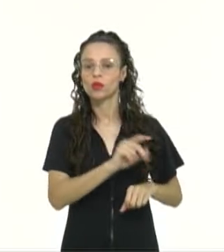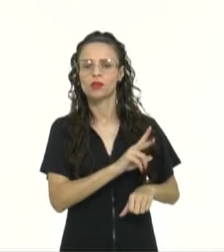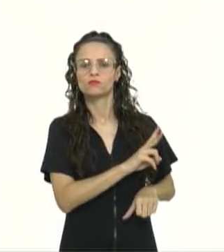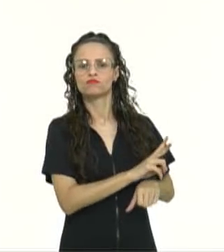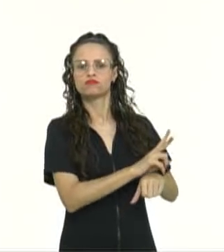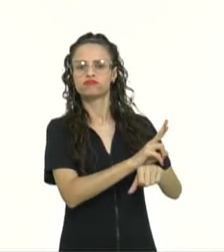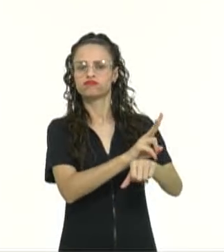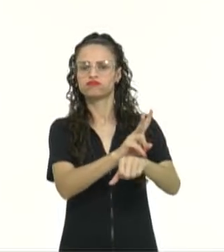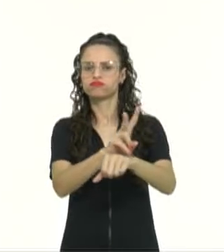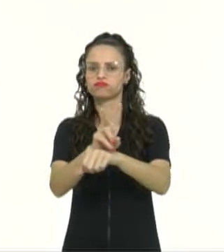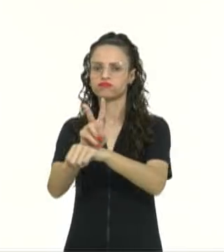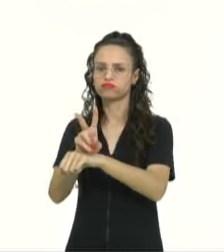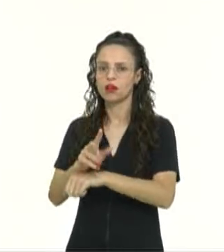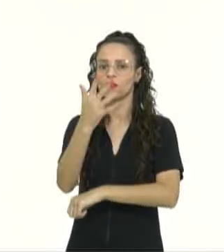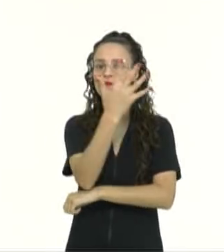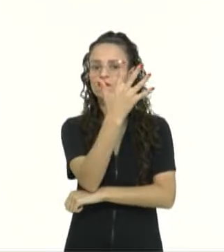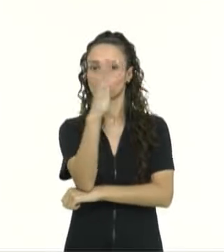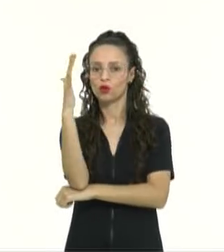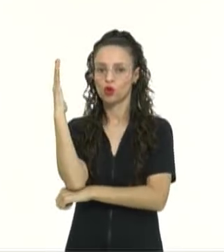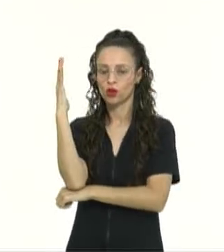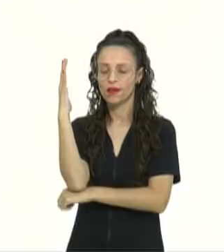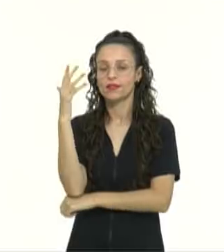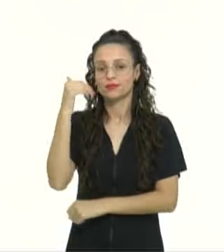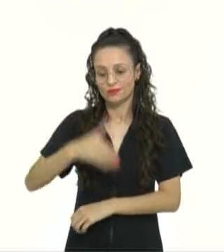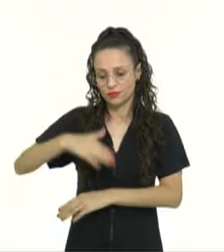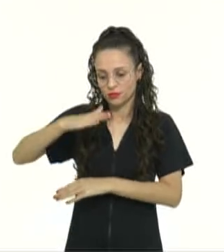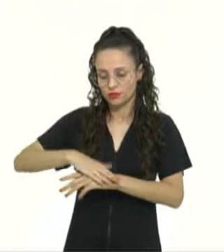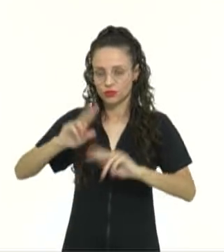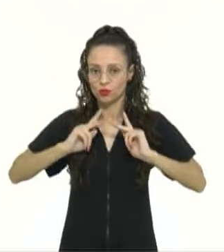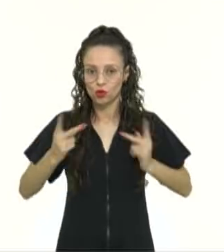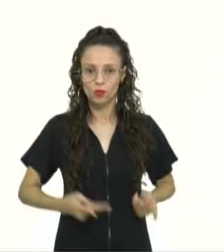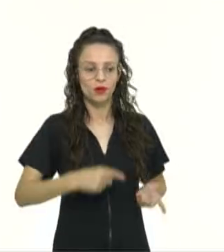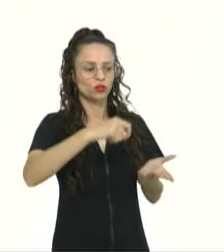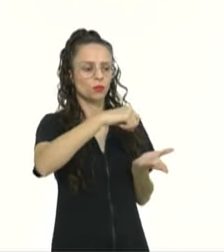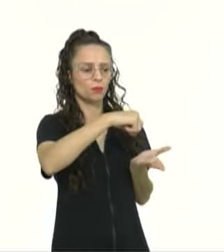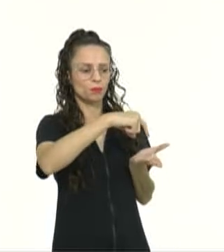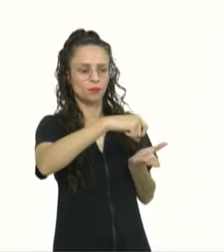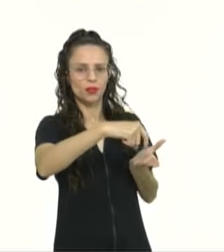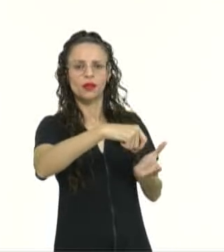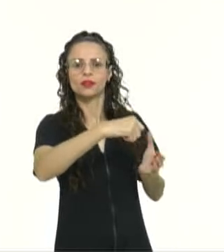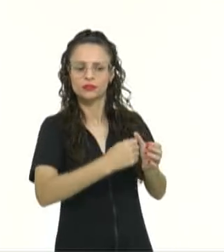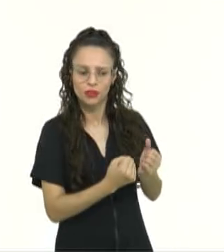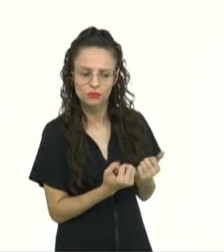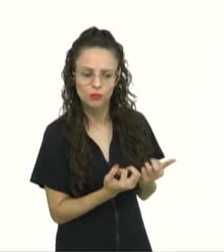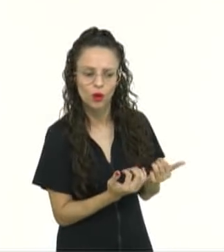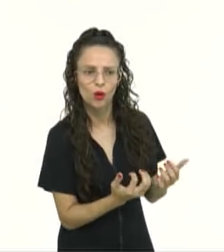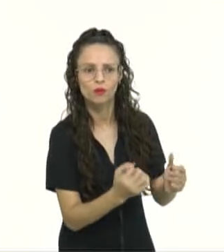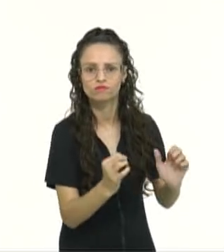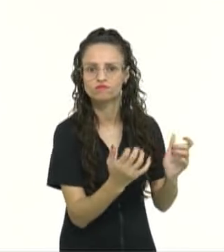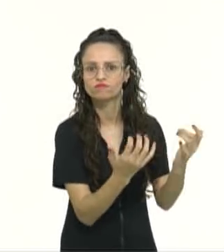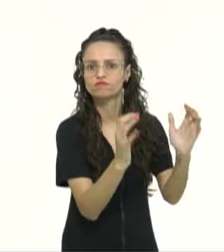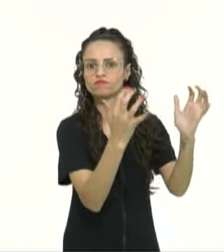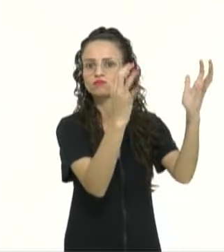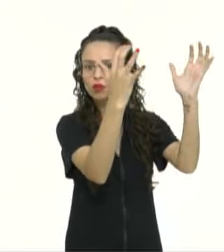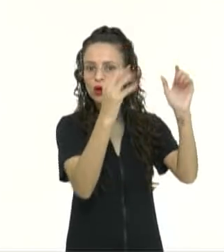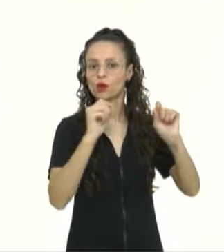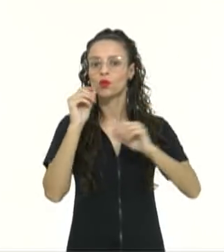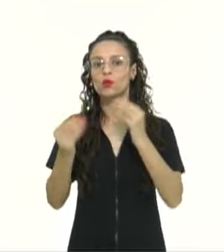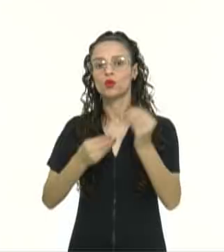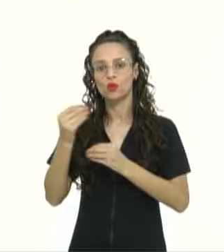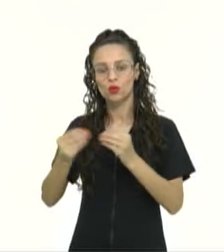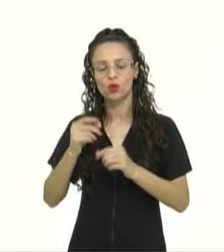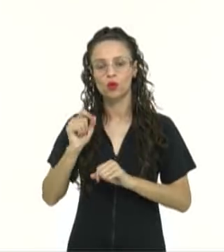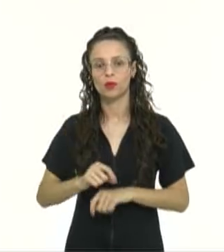de florestas, então é quando o homem planta, né? Ele planta essas áreas de floresta através do